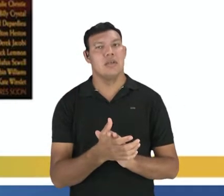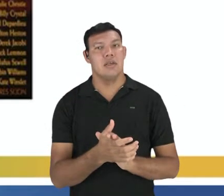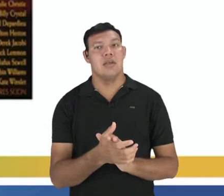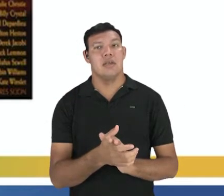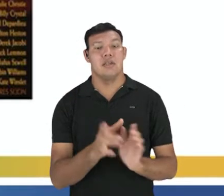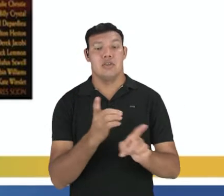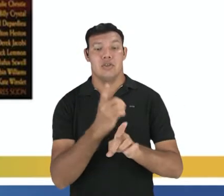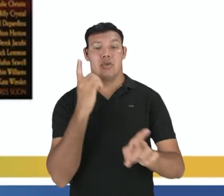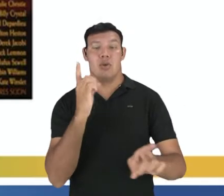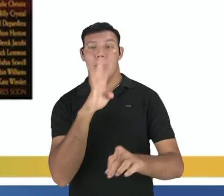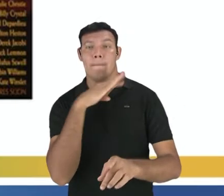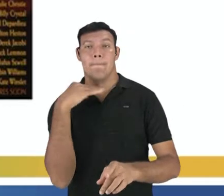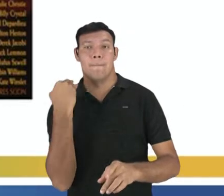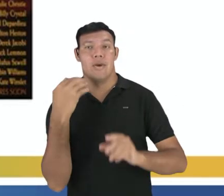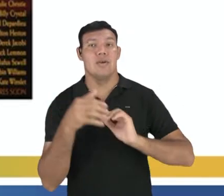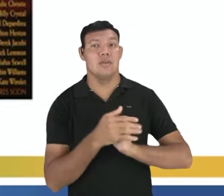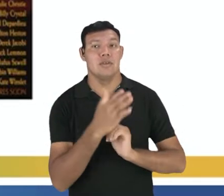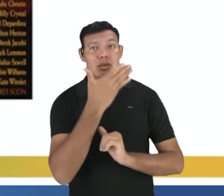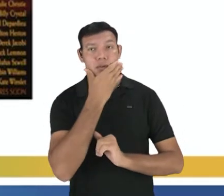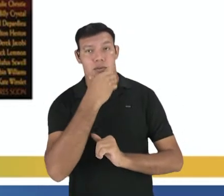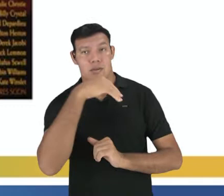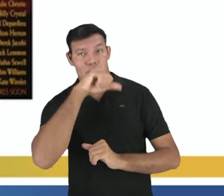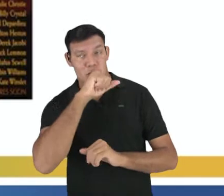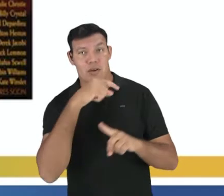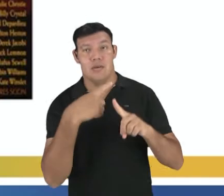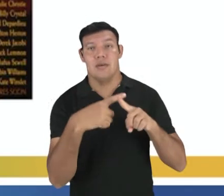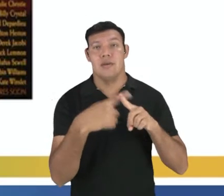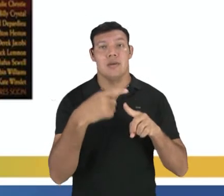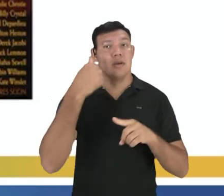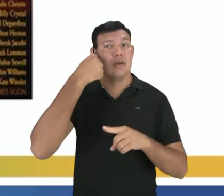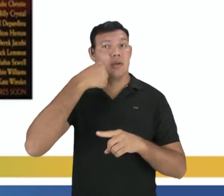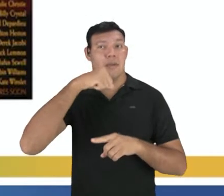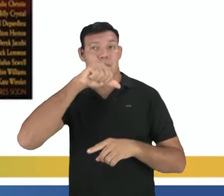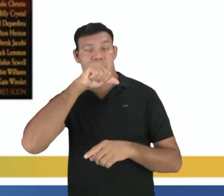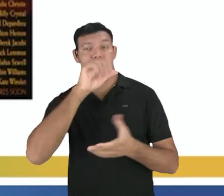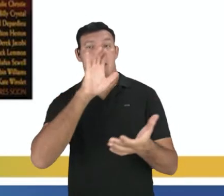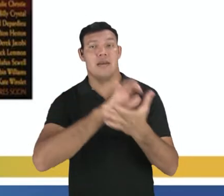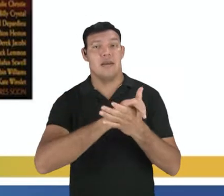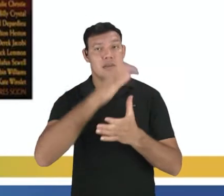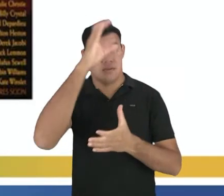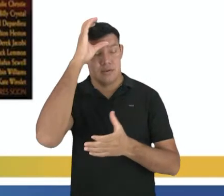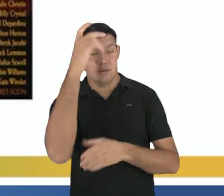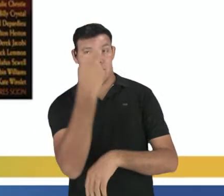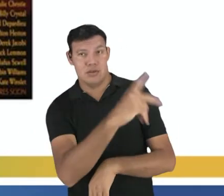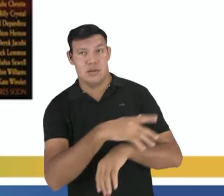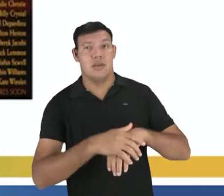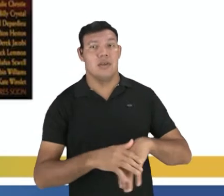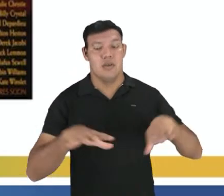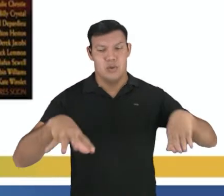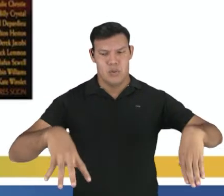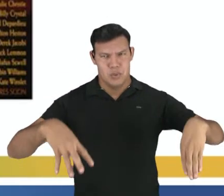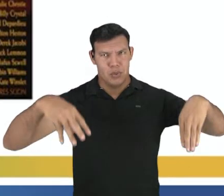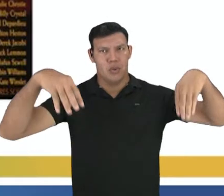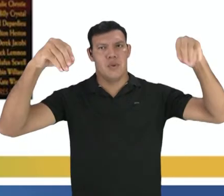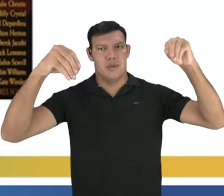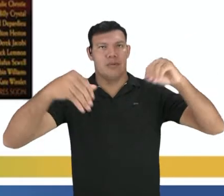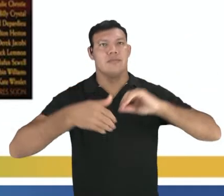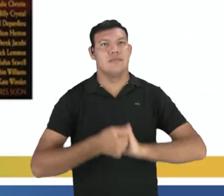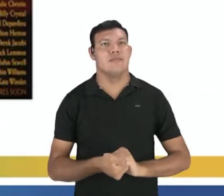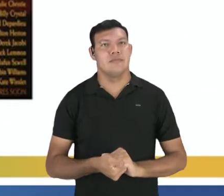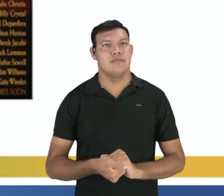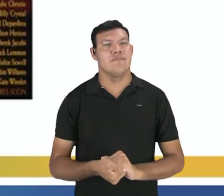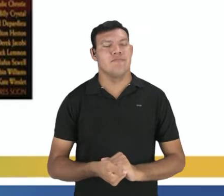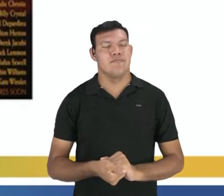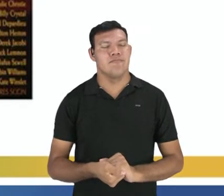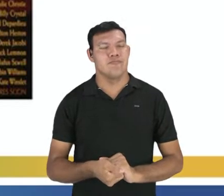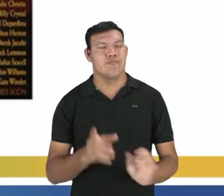tio Claudius casa-se com sua mãe Gertrude. É durante sua estada no palácio de Elsinore que